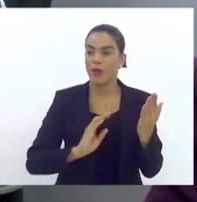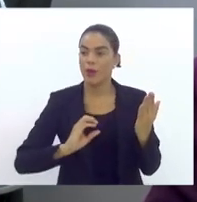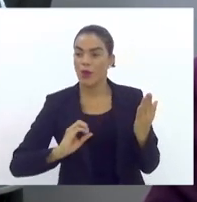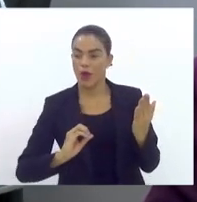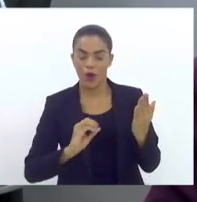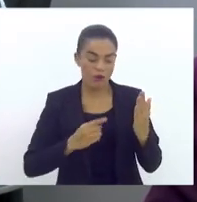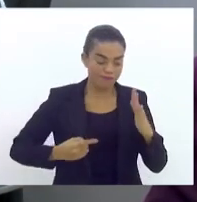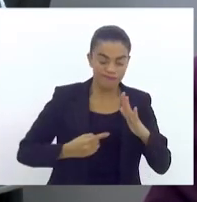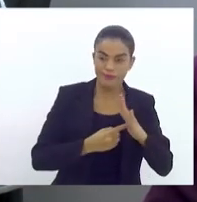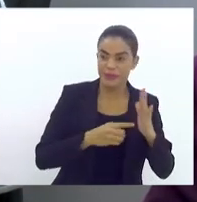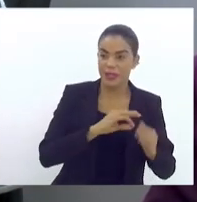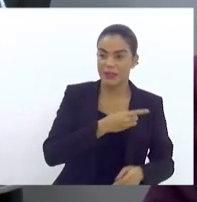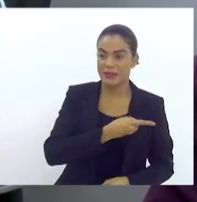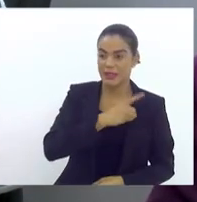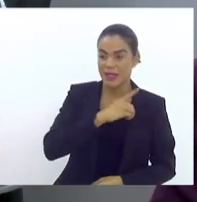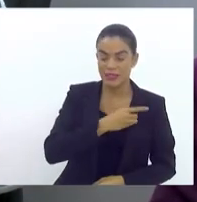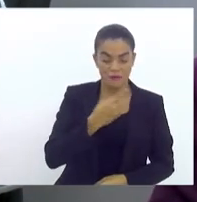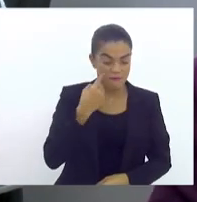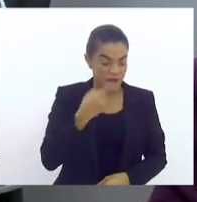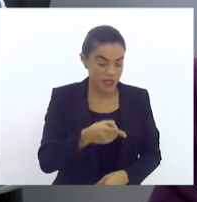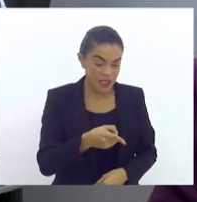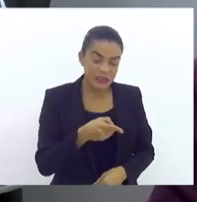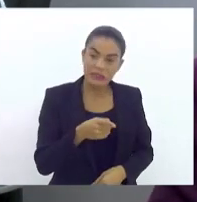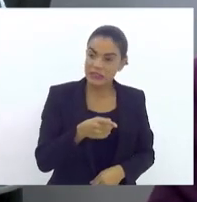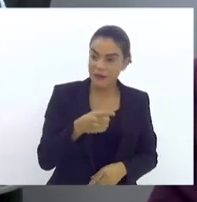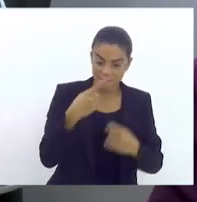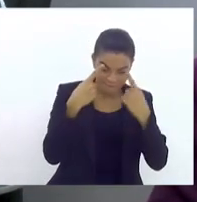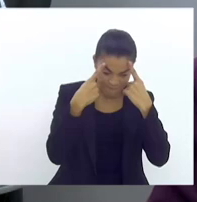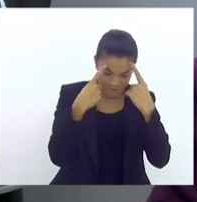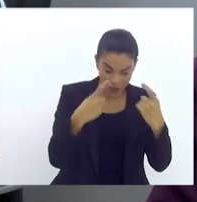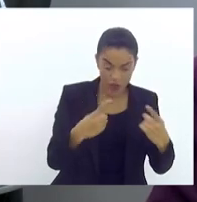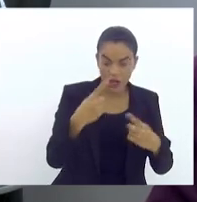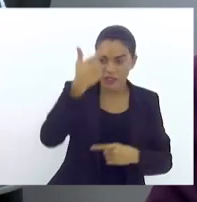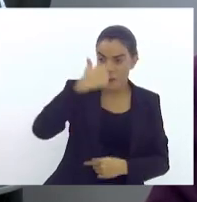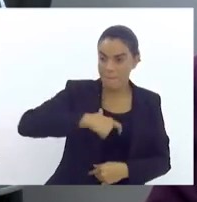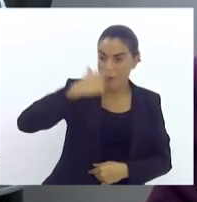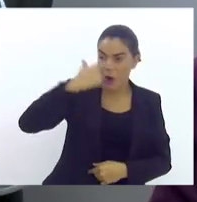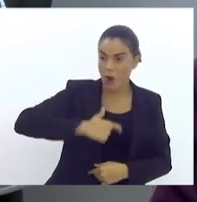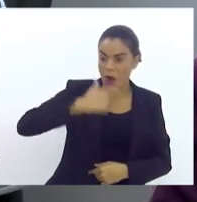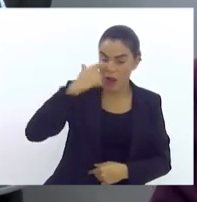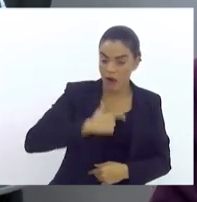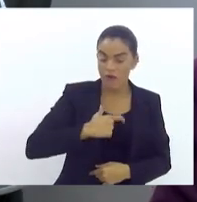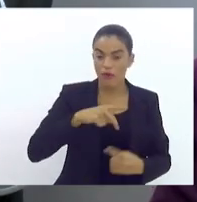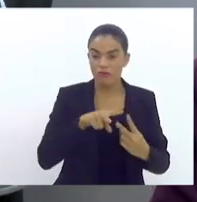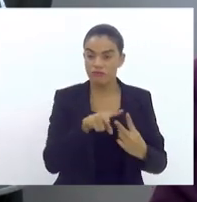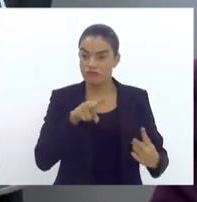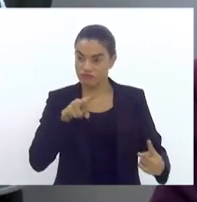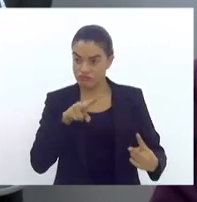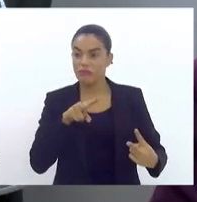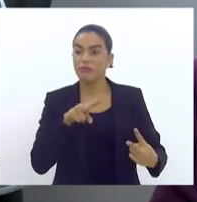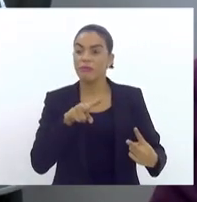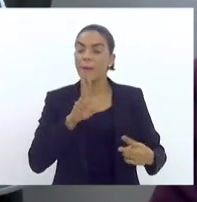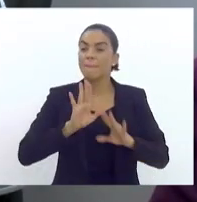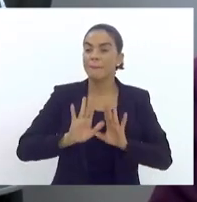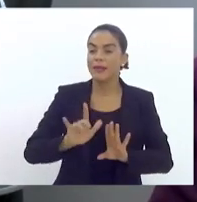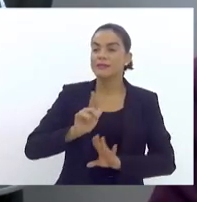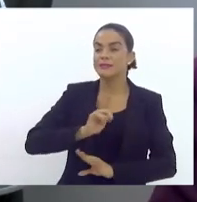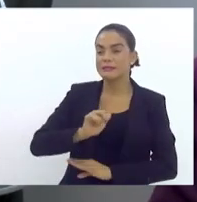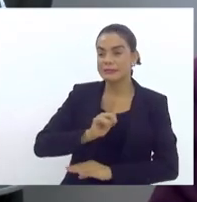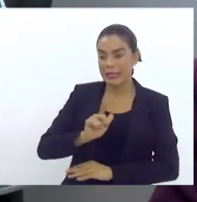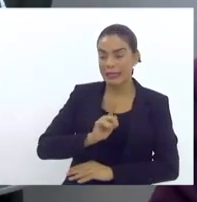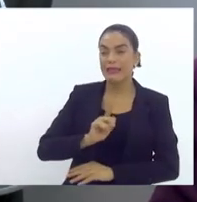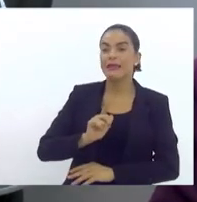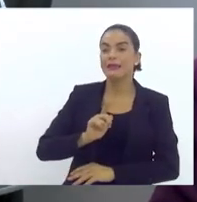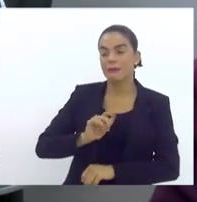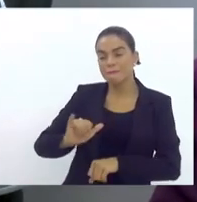identificar se por exemplo aquela violência moral foi feita no território digital né mas a gente tem em